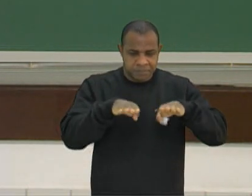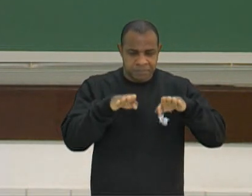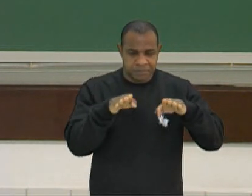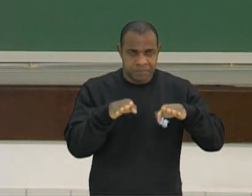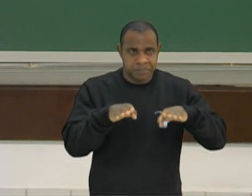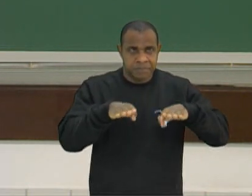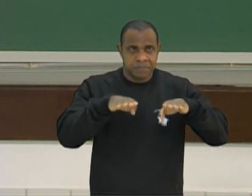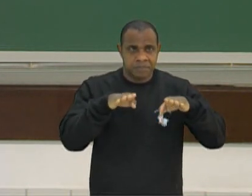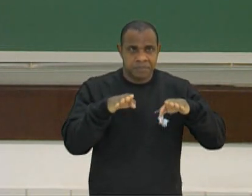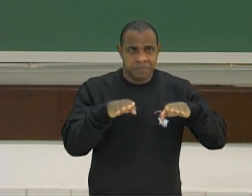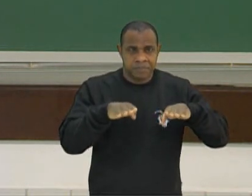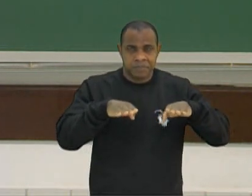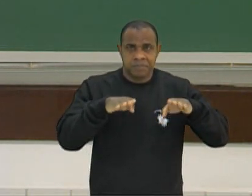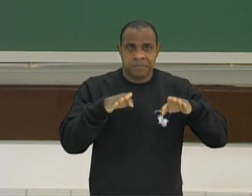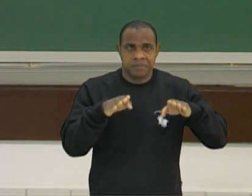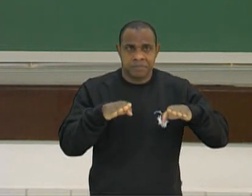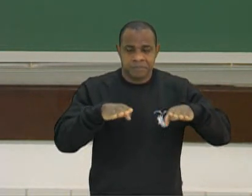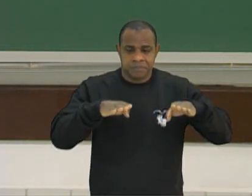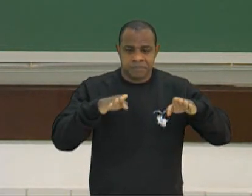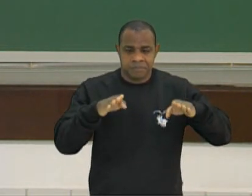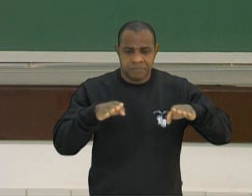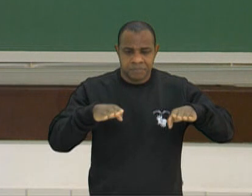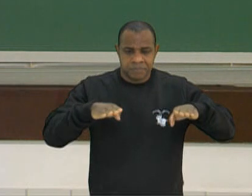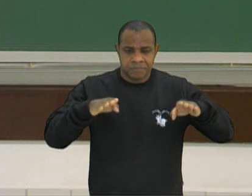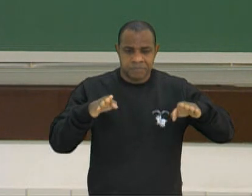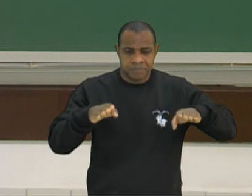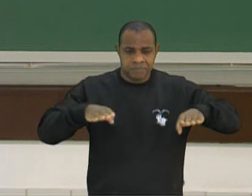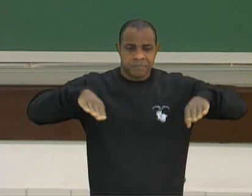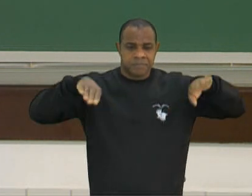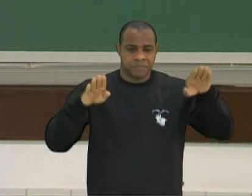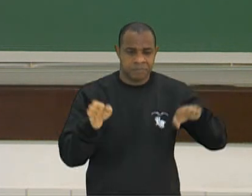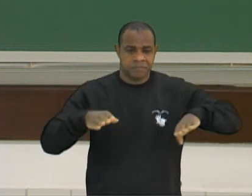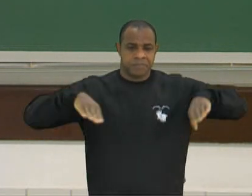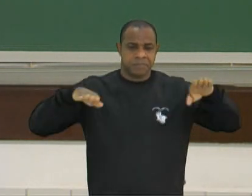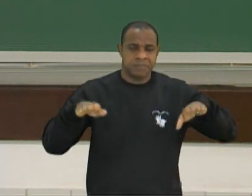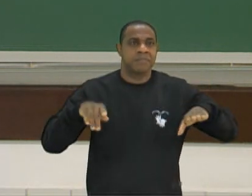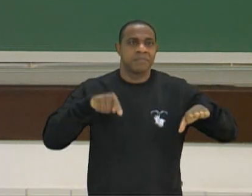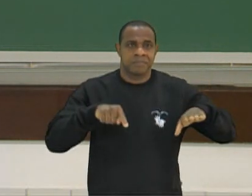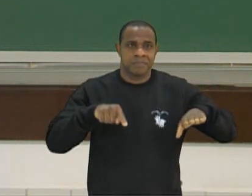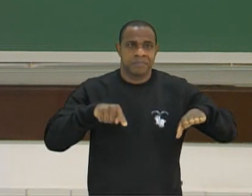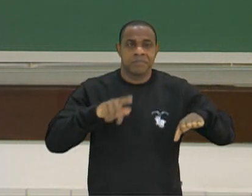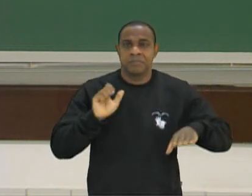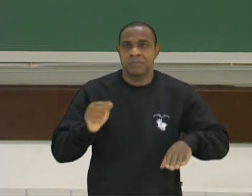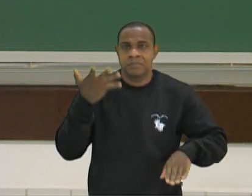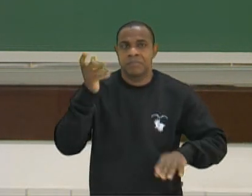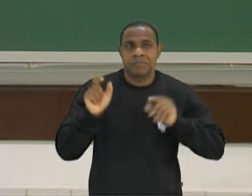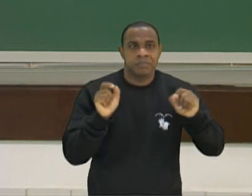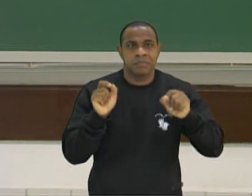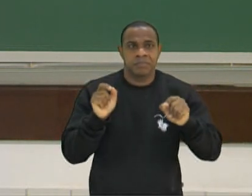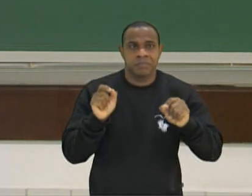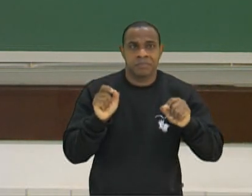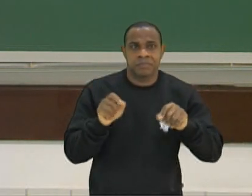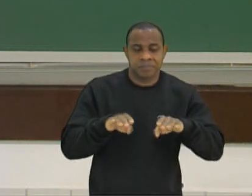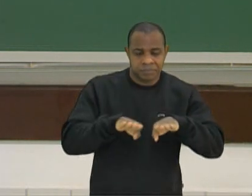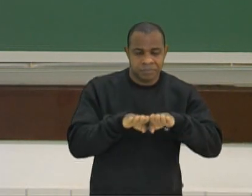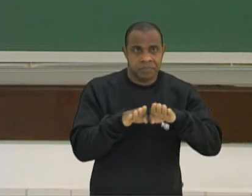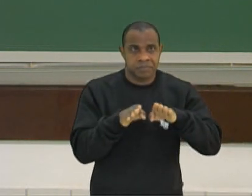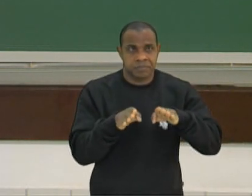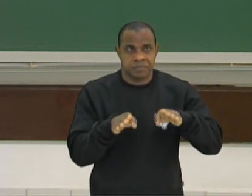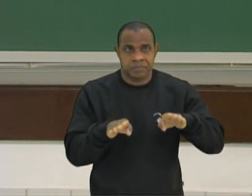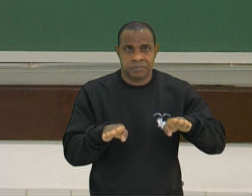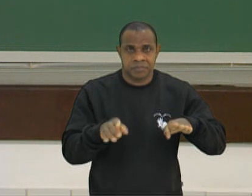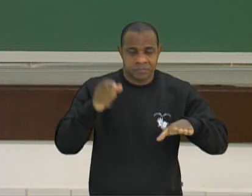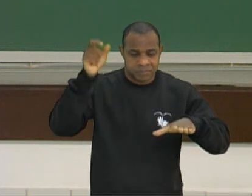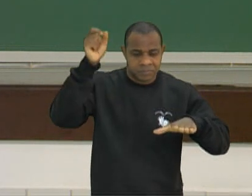que vai estar avançando para as bordas desse suposto aquário. O que vai acontecer? A ondulação vai bater assim